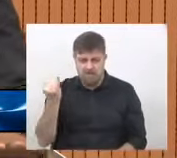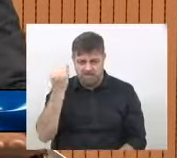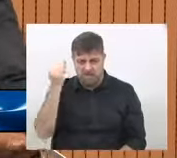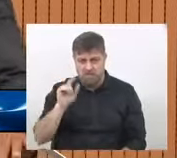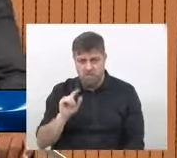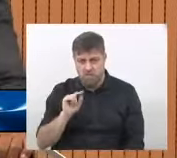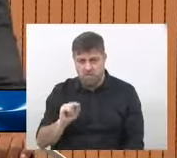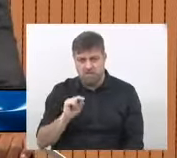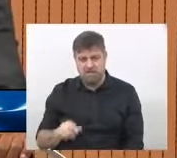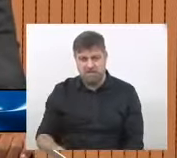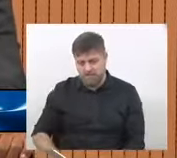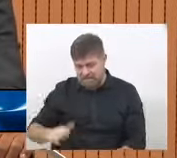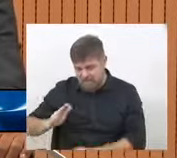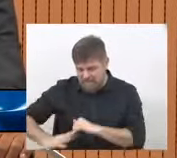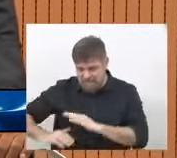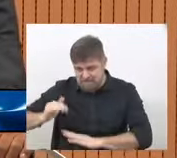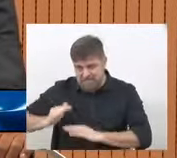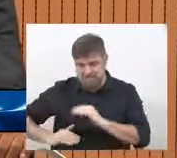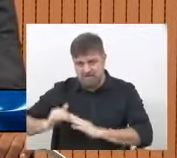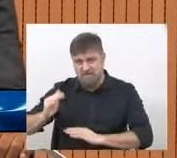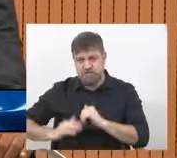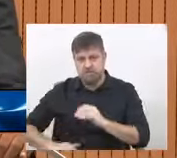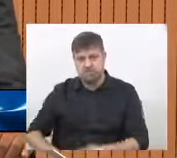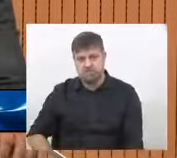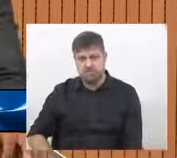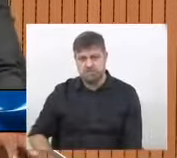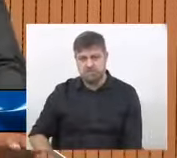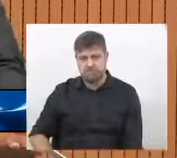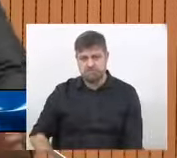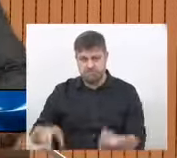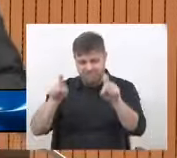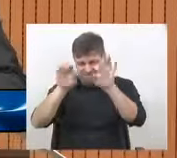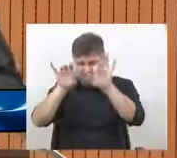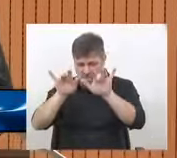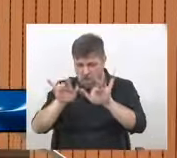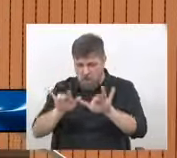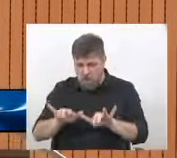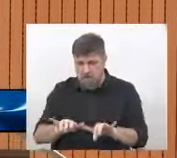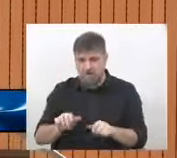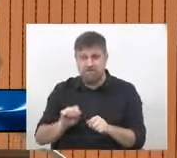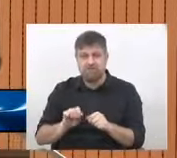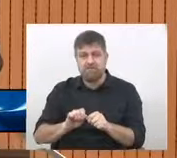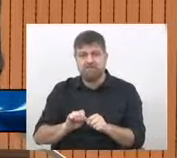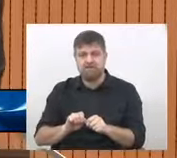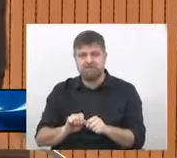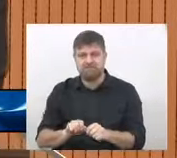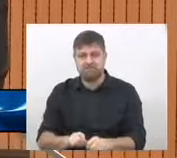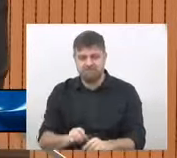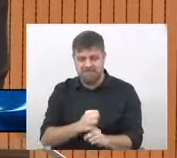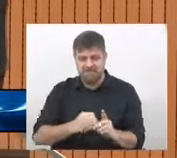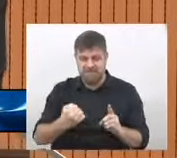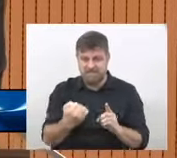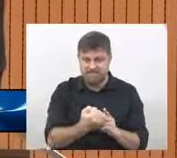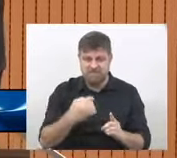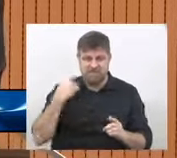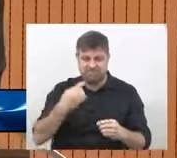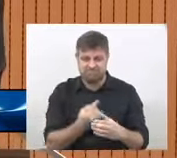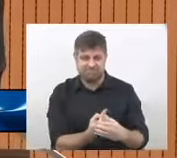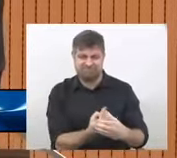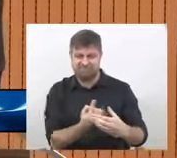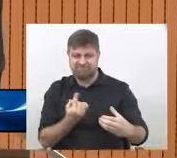questão dos procedimentos eletrônicos hoje, isso afastou um pouco aquele